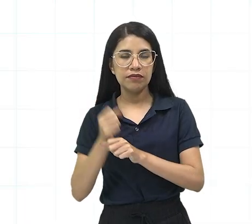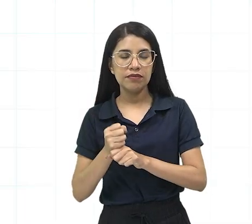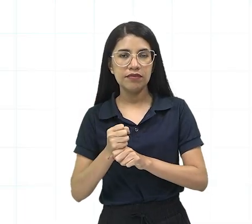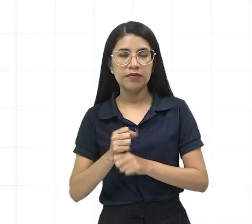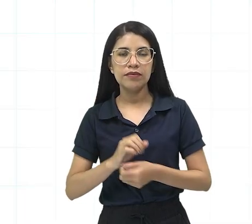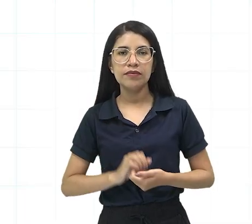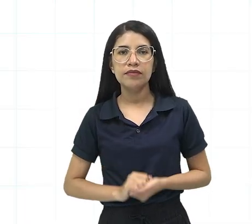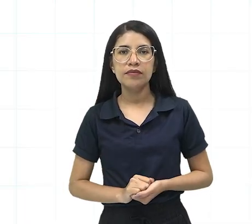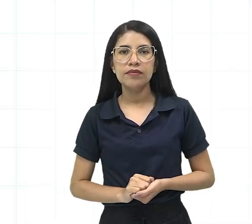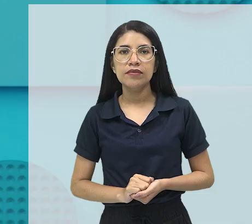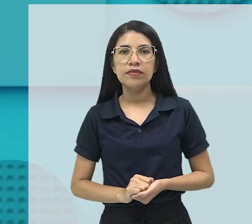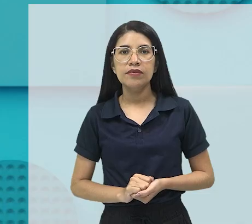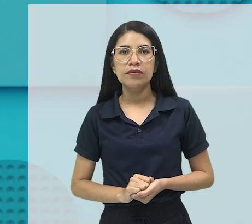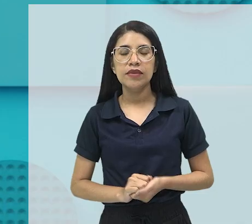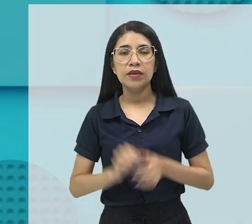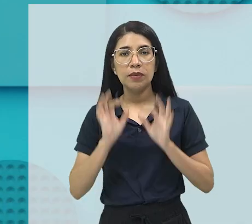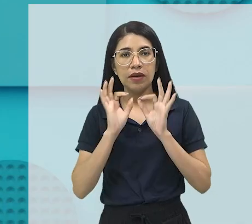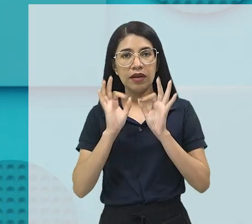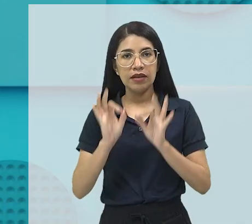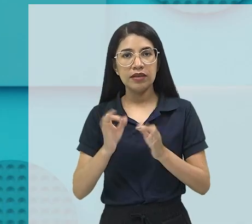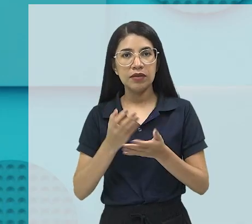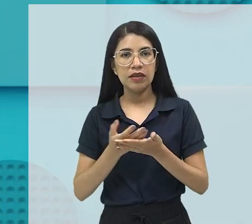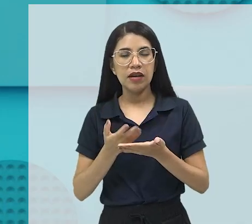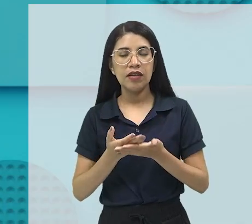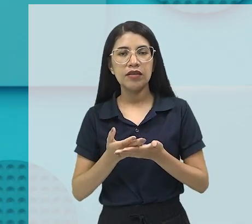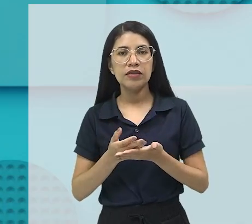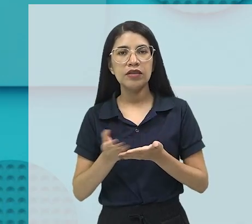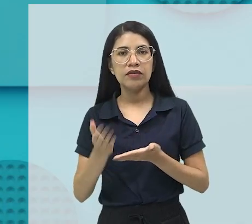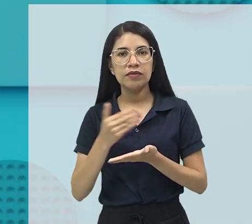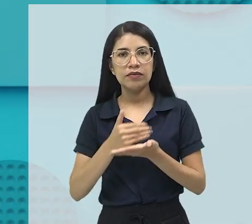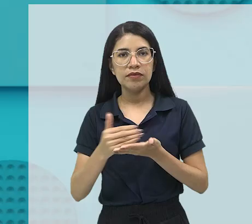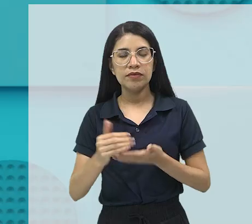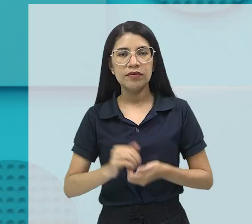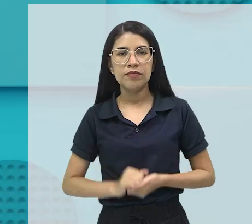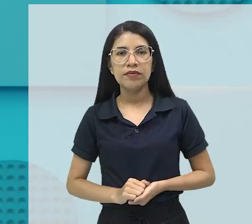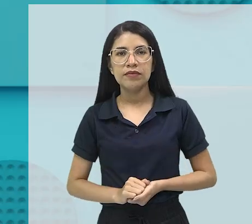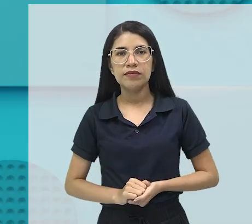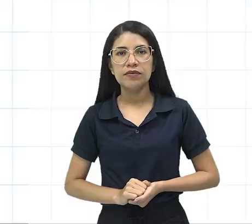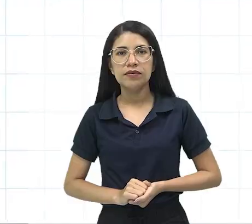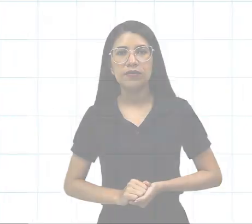e avaliação. Então, prestem bastante atenção and let's go!